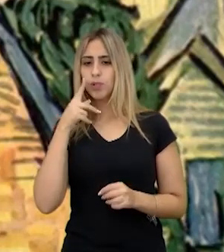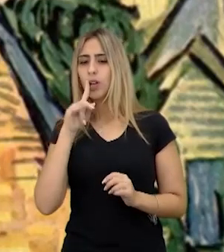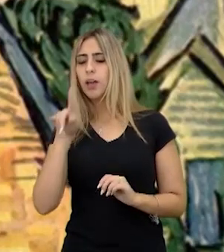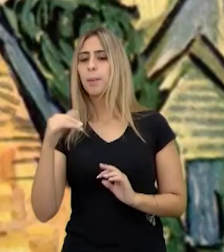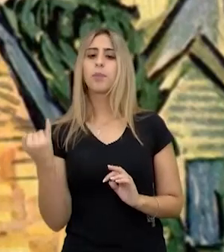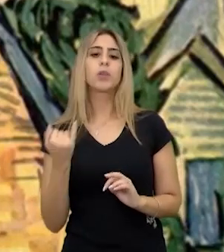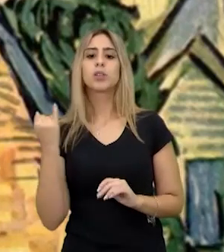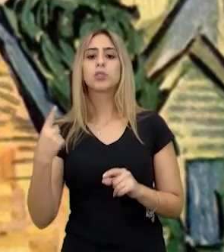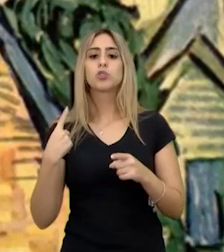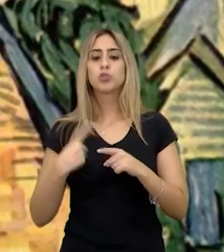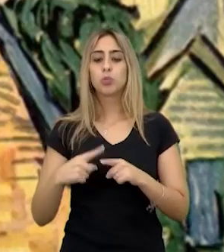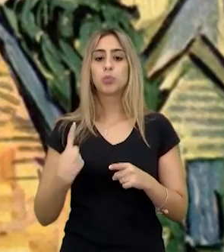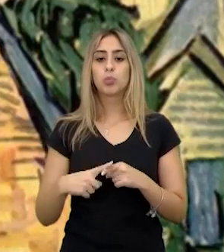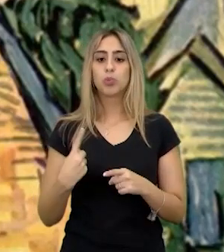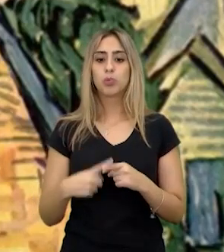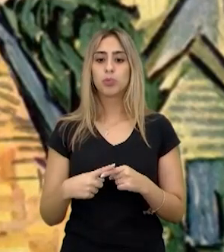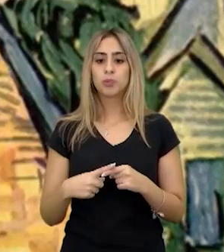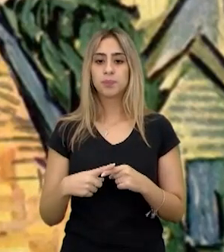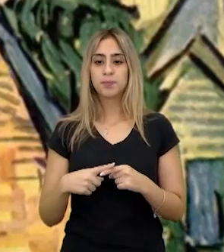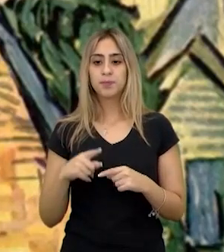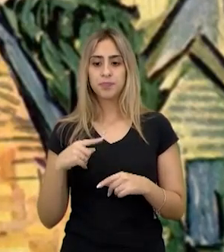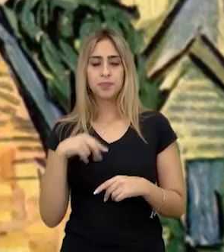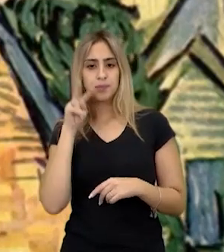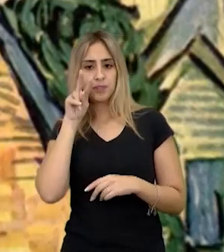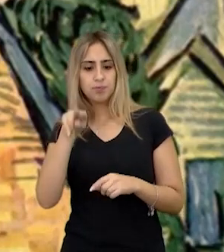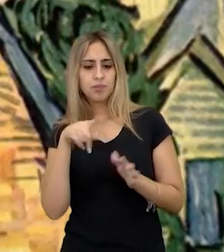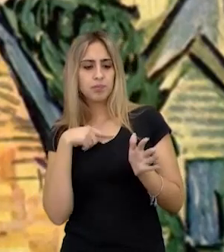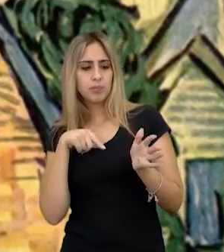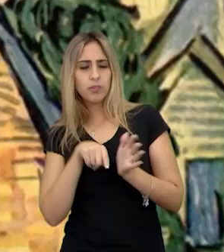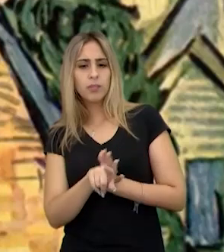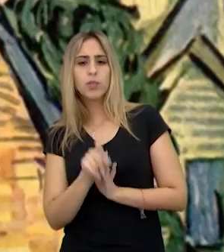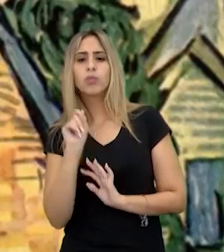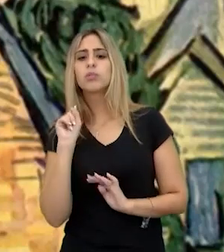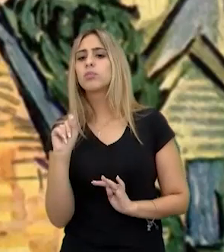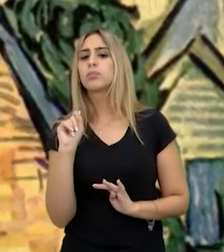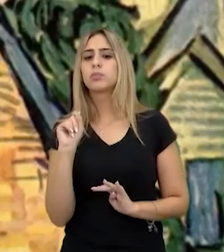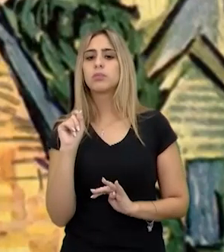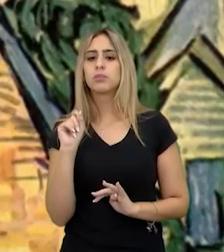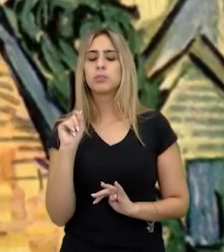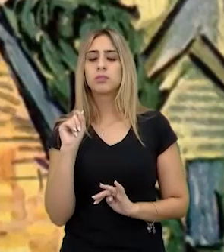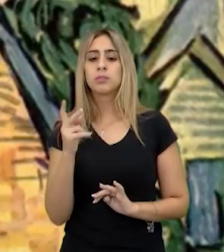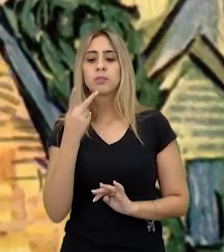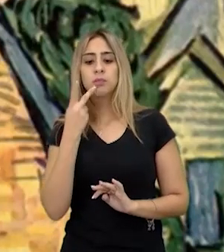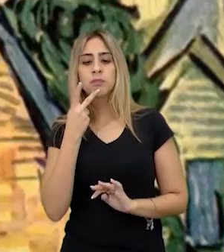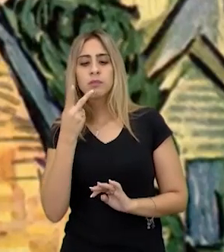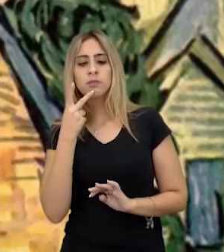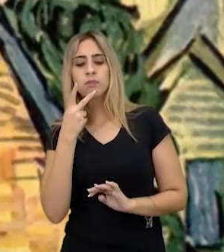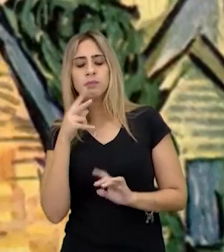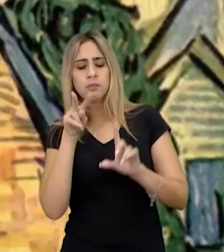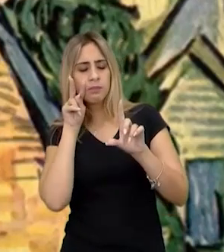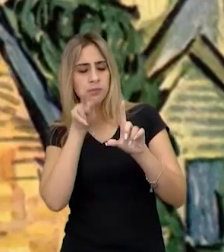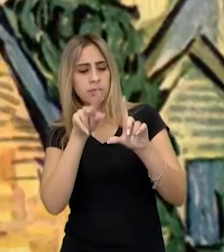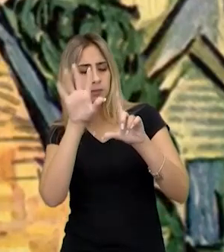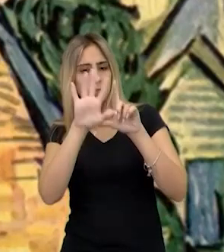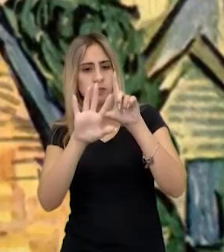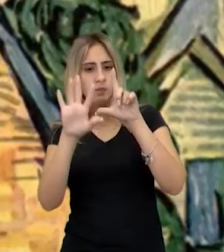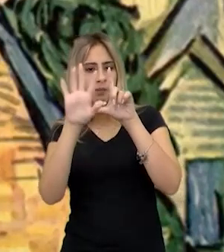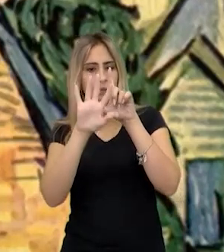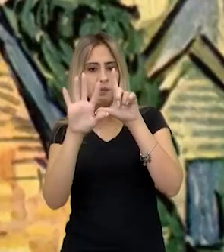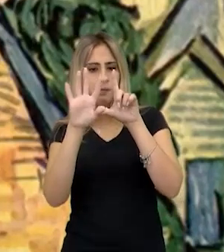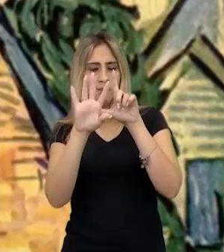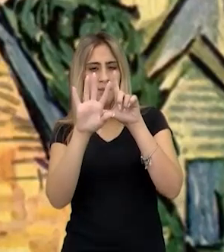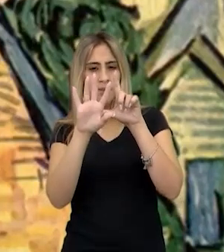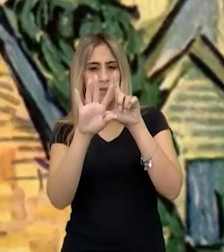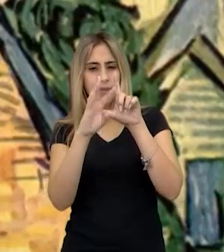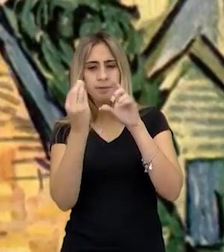né? Porque eu olhava aquele quadro e a pergunta era, interprete a imagem. E eu fiquei assim mesmo, como é que eu vou